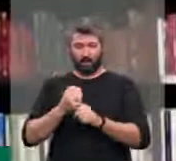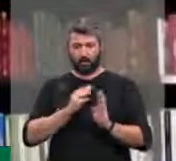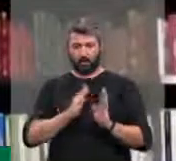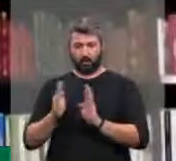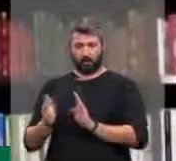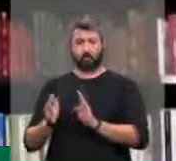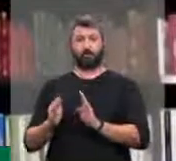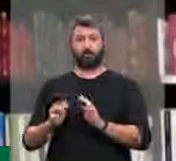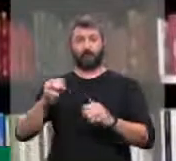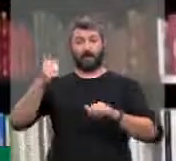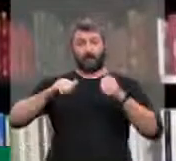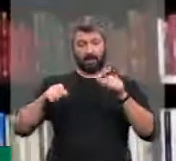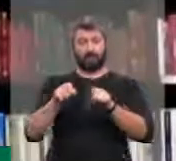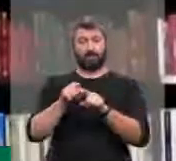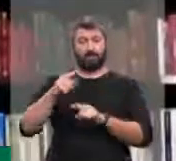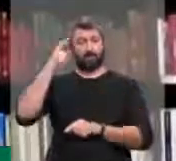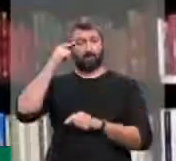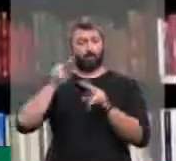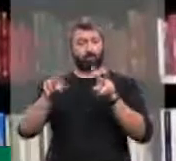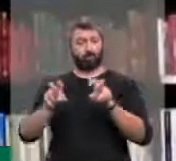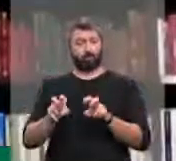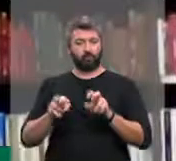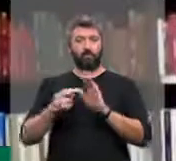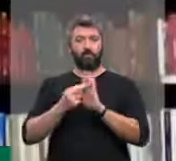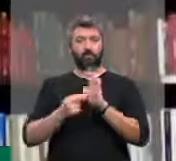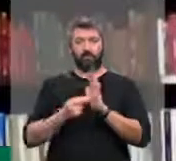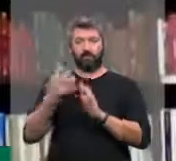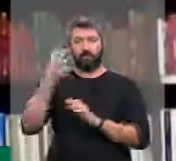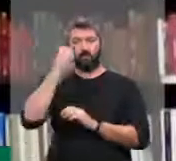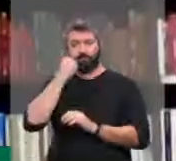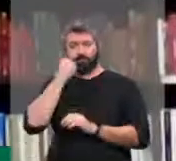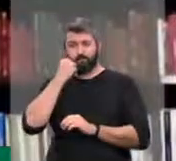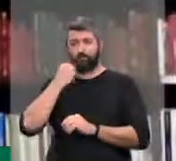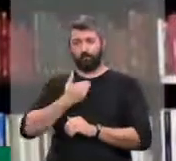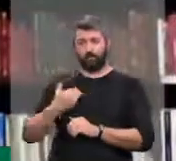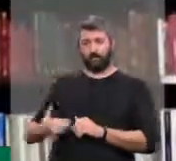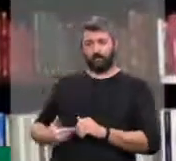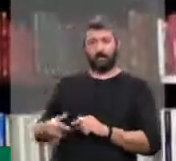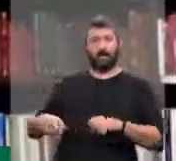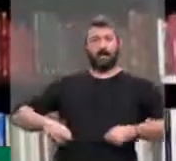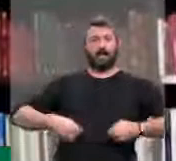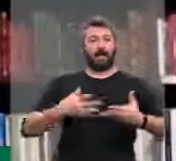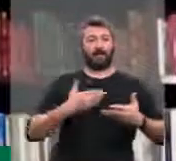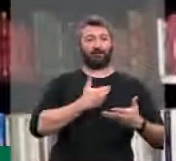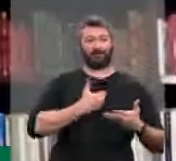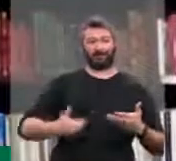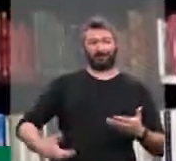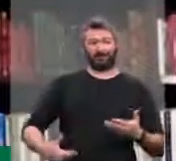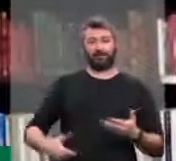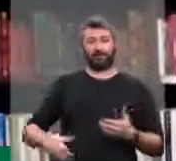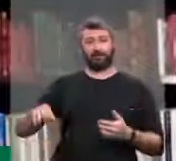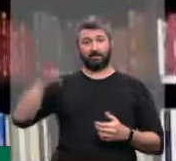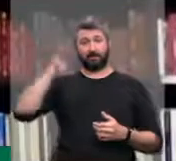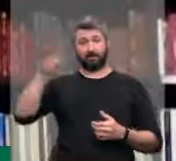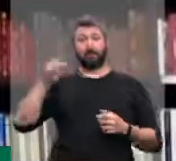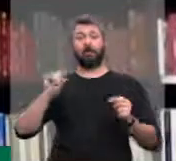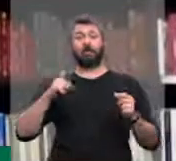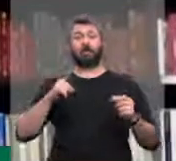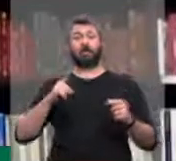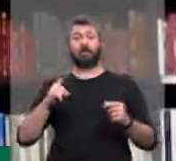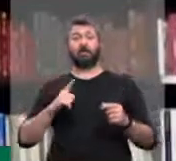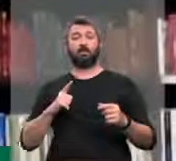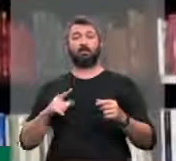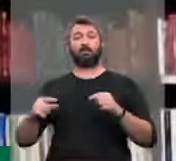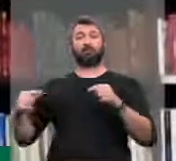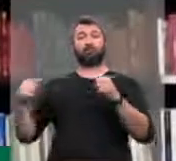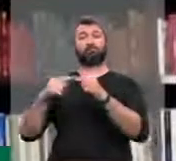análise considera ainda as normas pertinentes à receita e à despesa públicas, dentre elas as partes correlatas da